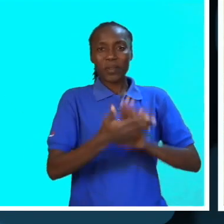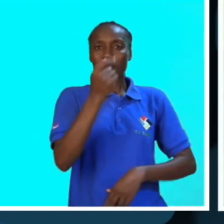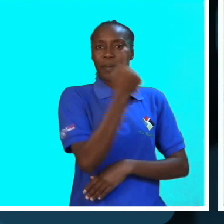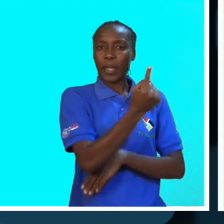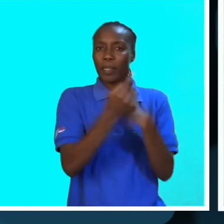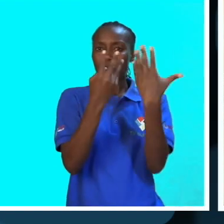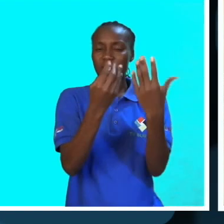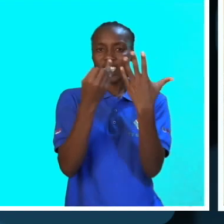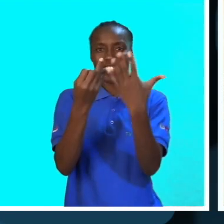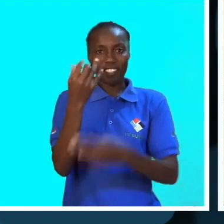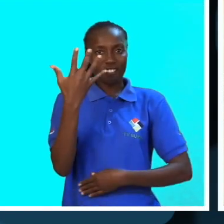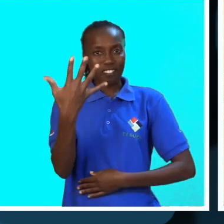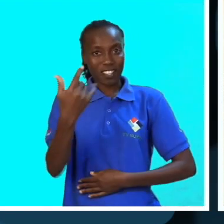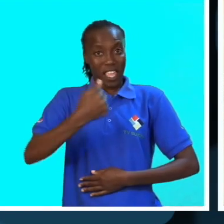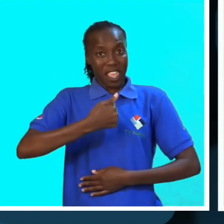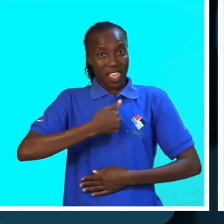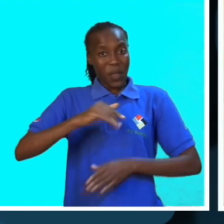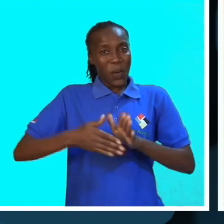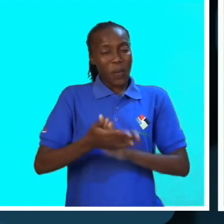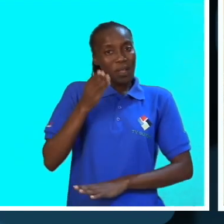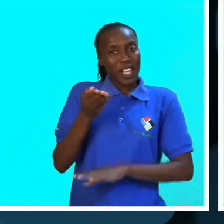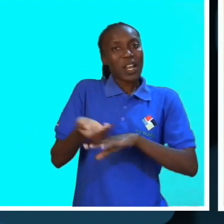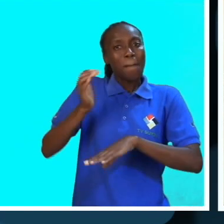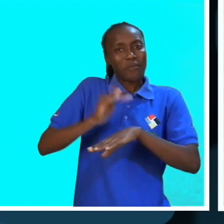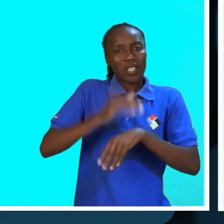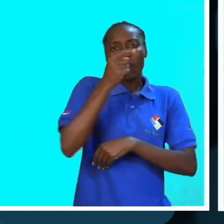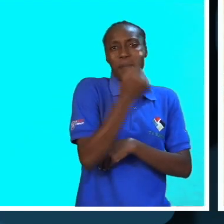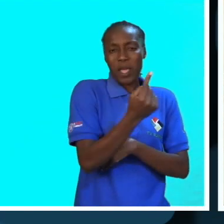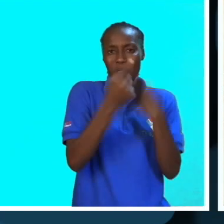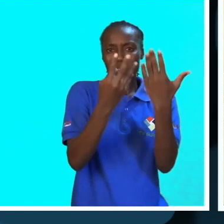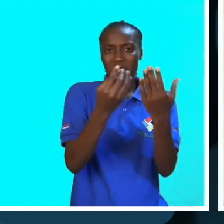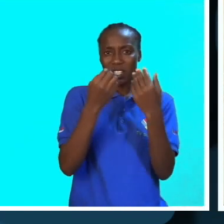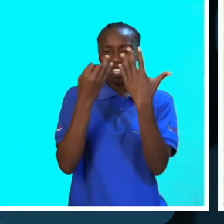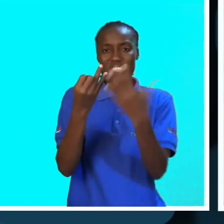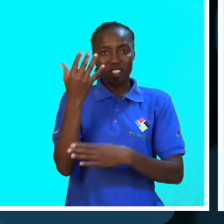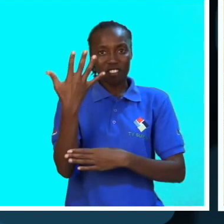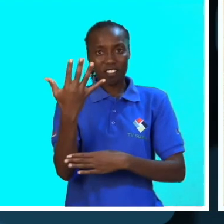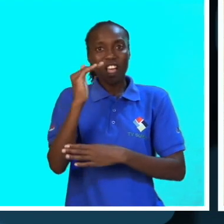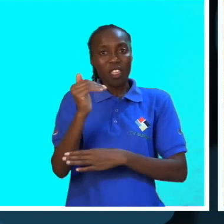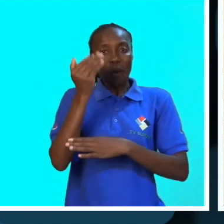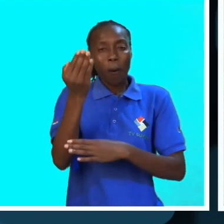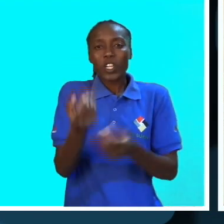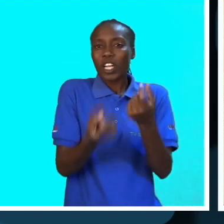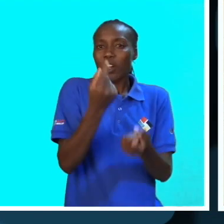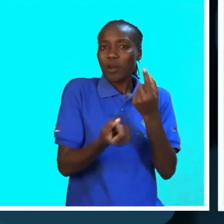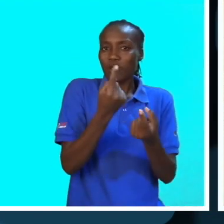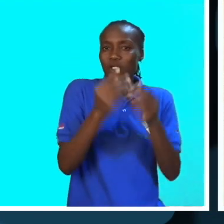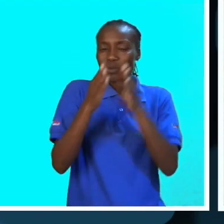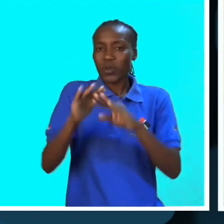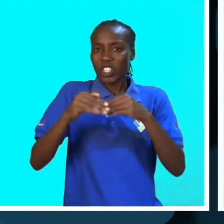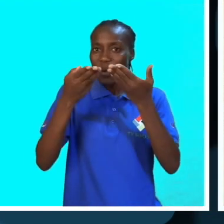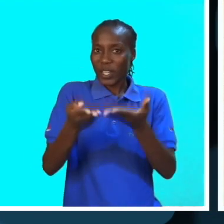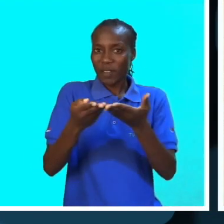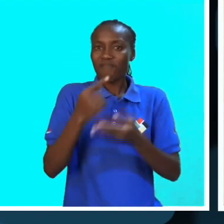que comecei em 1975. Eu iniciei essa carreira em 1975, depois de algumas pessoas que estão aqui,